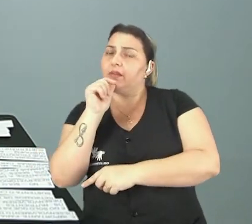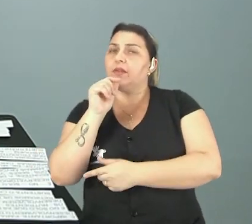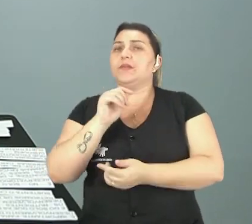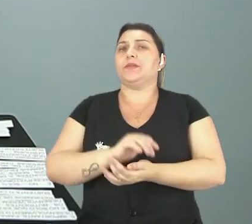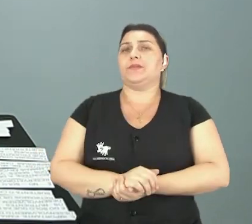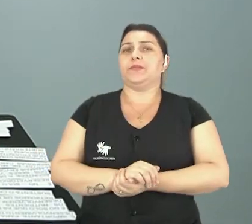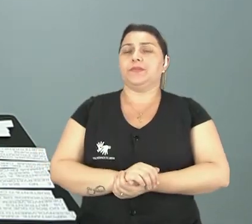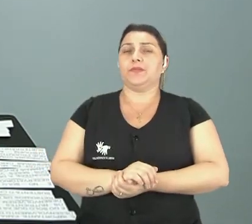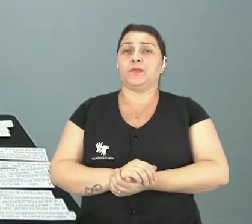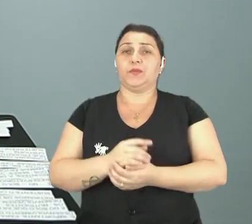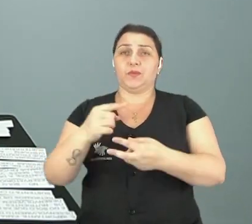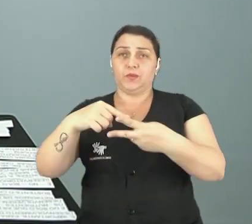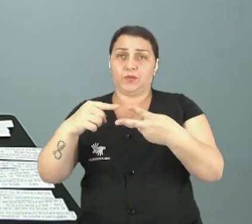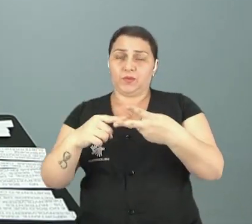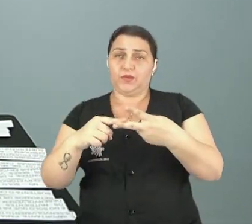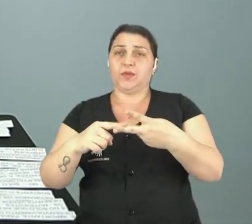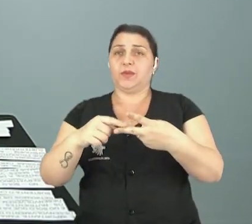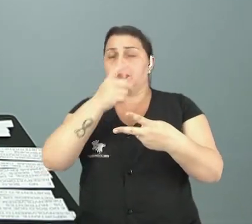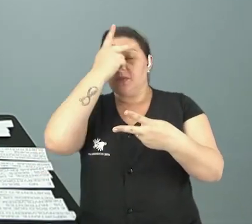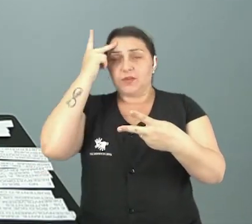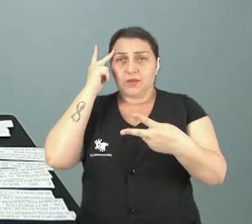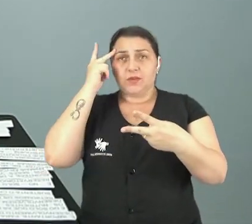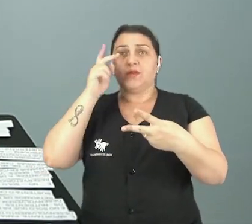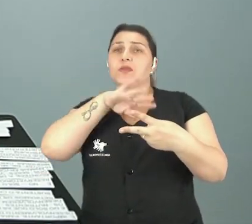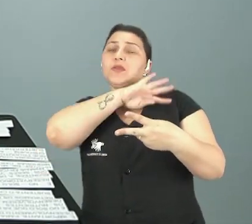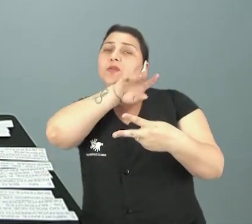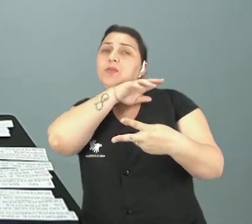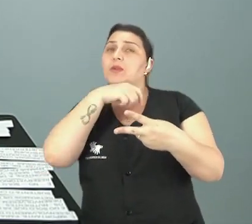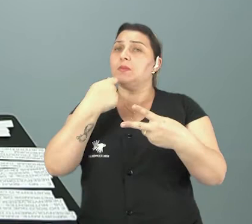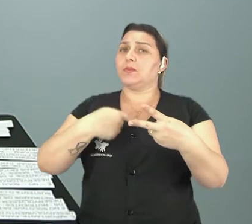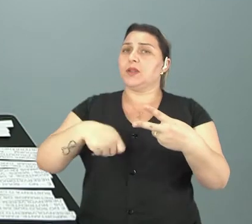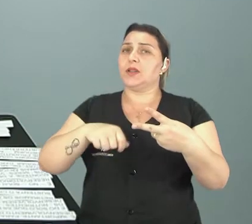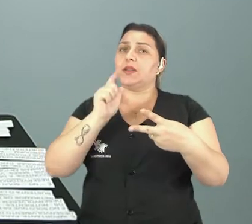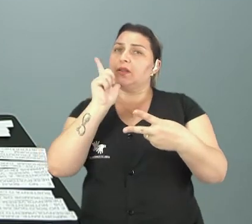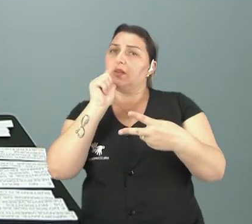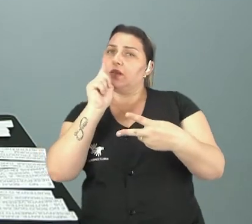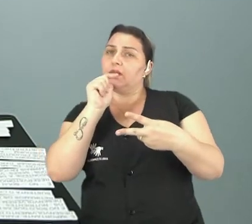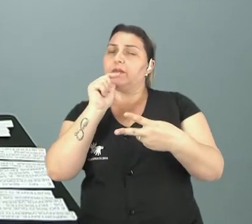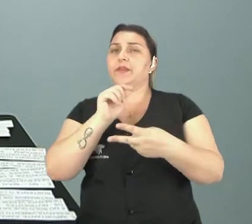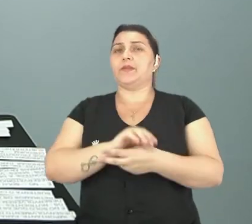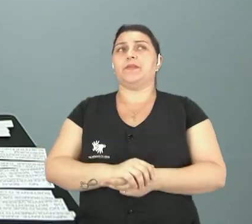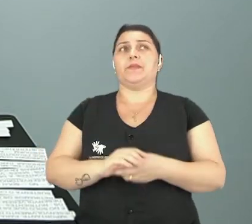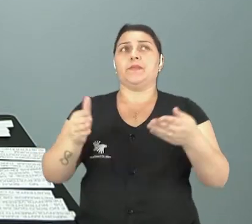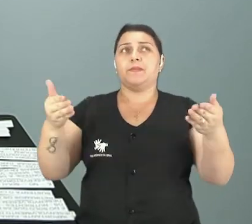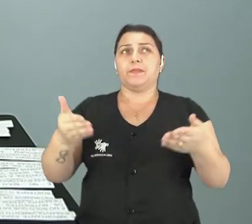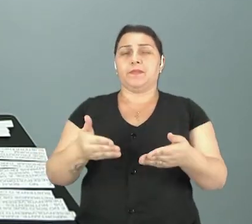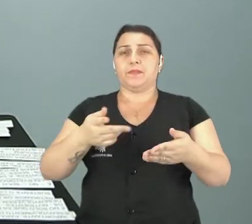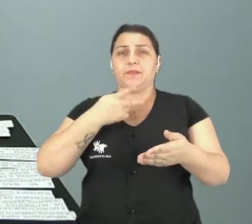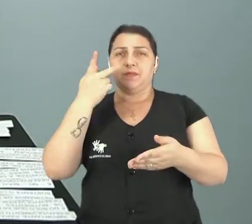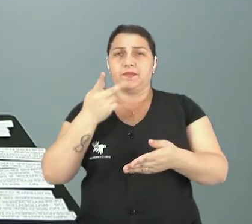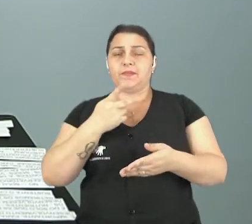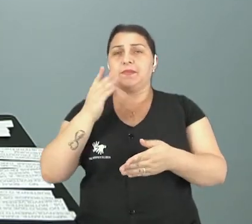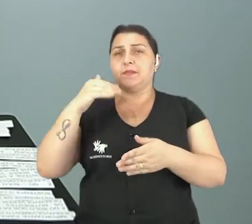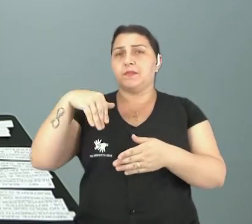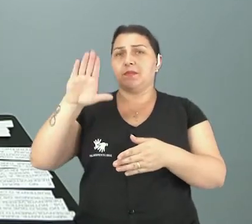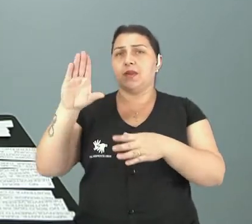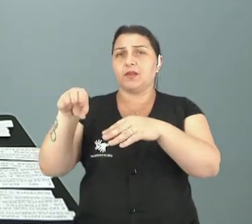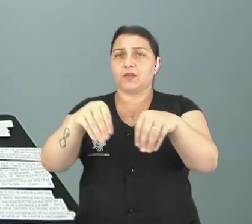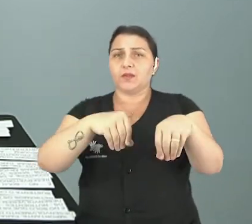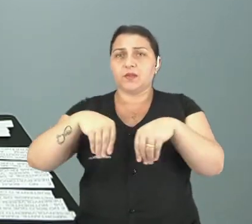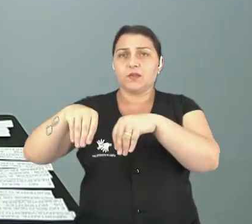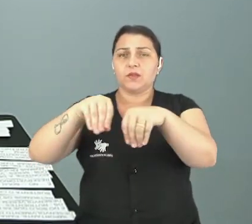água. Afinal, todos os seres vivos necessitam de água. Agora vamos falar um pouquinho mais do